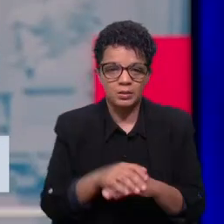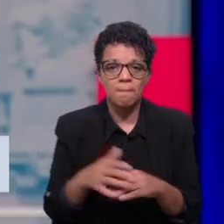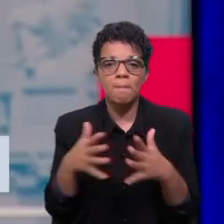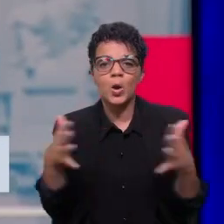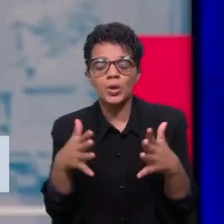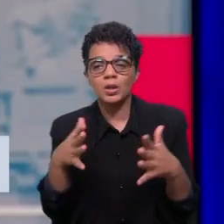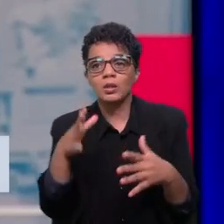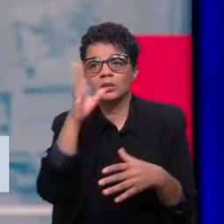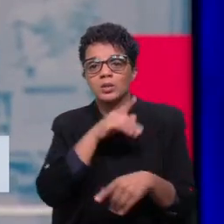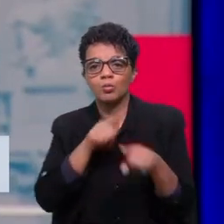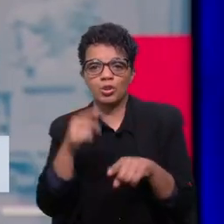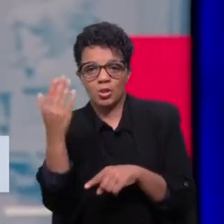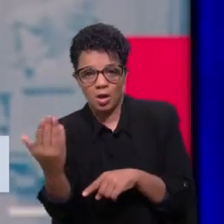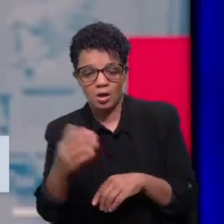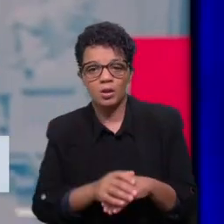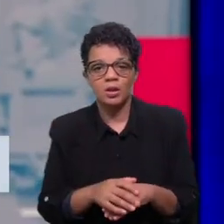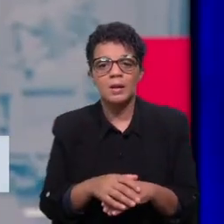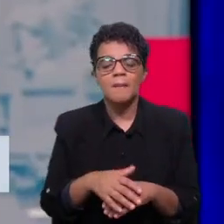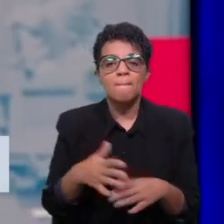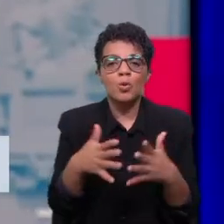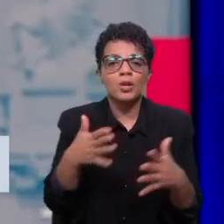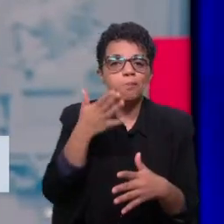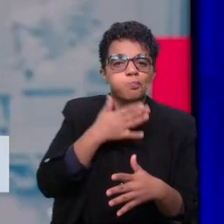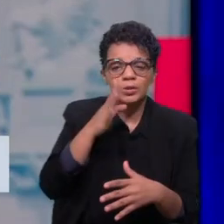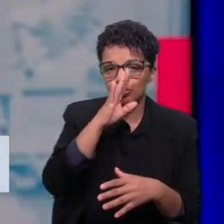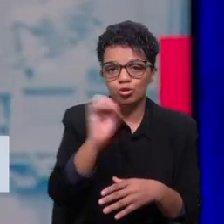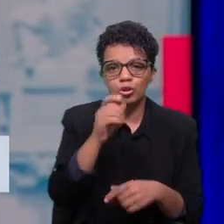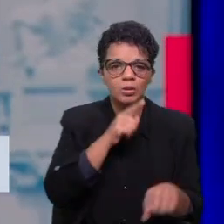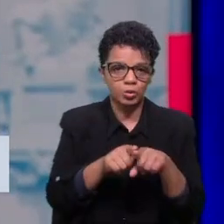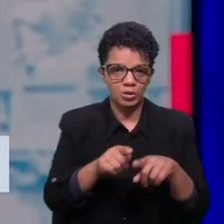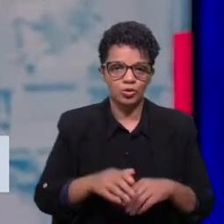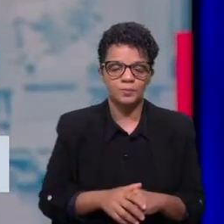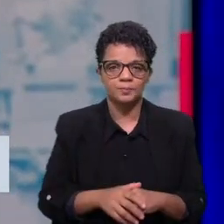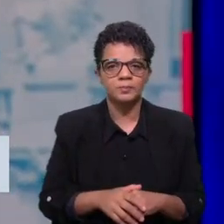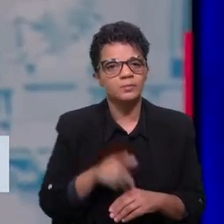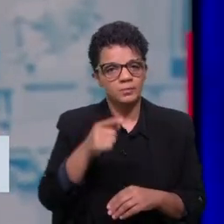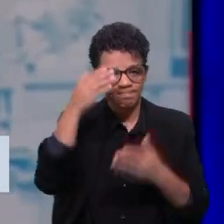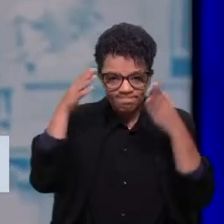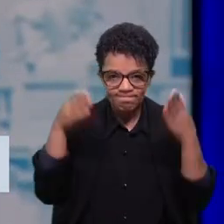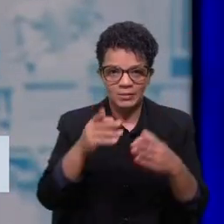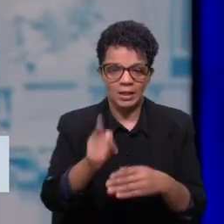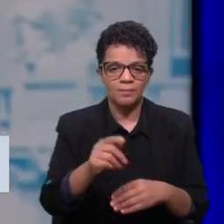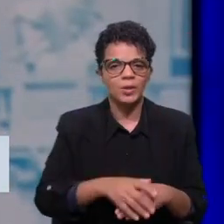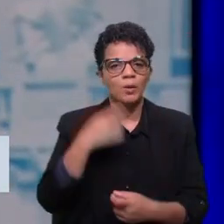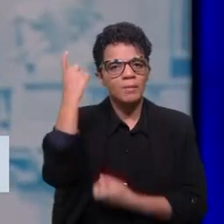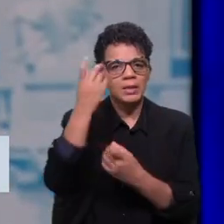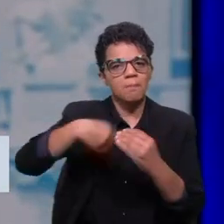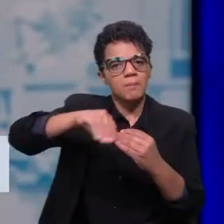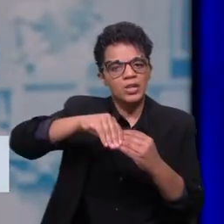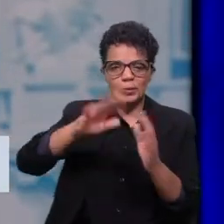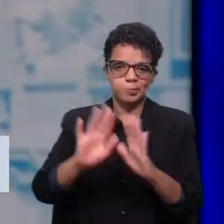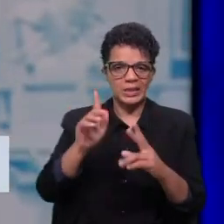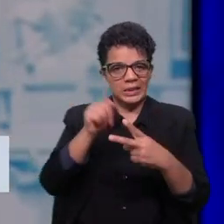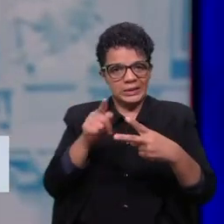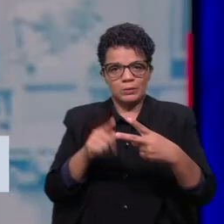absoluta se tiver deputados para isso de maioria relativa se não tiver deputados para isso é nisso que eu estou concentrado eu não vou cinar mais nenhum scenário é